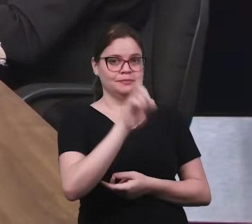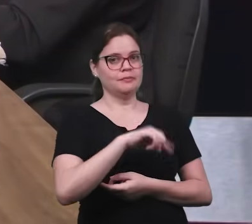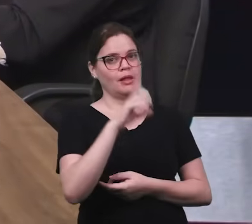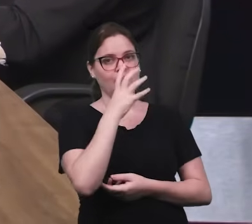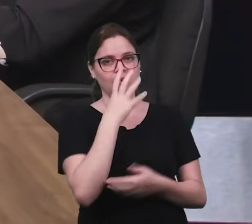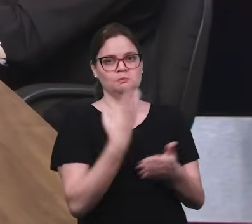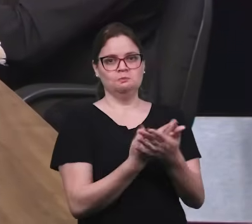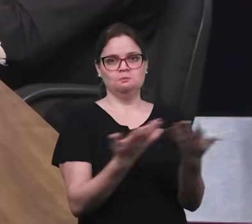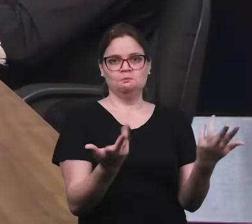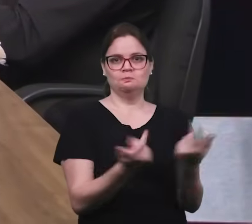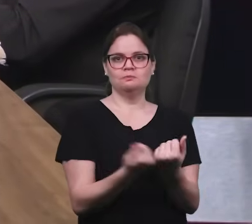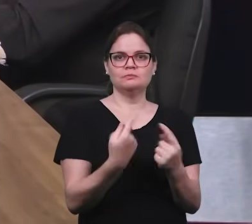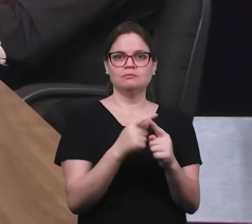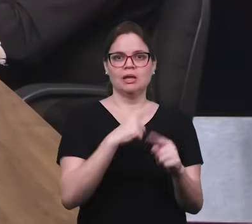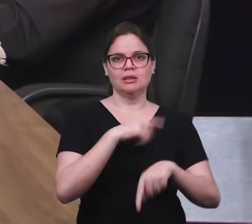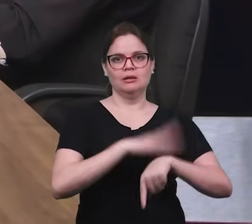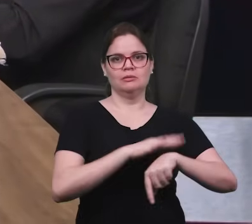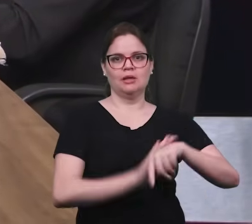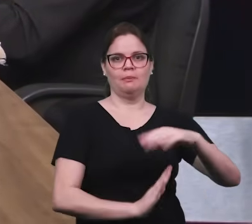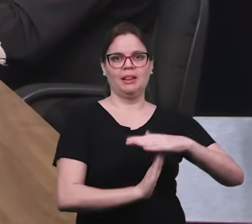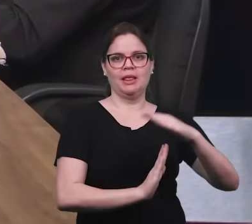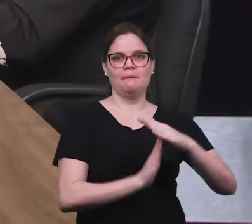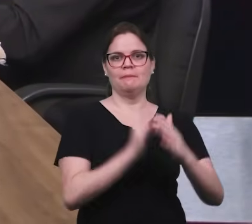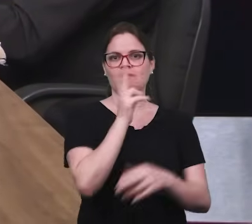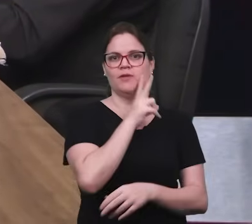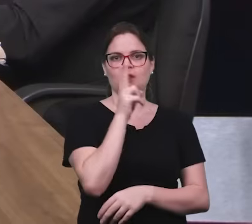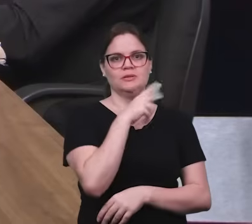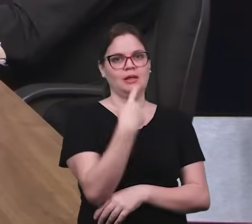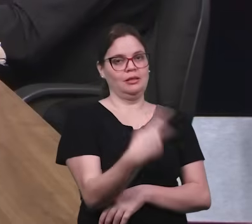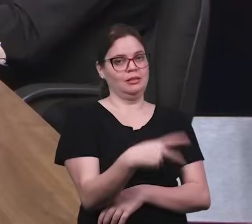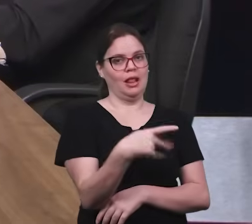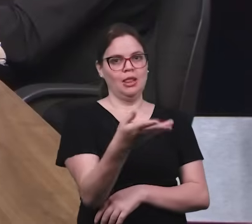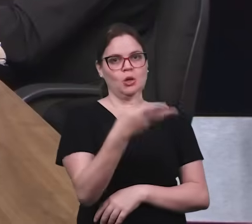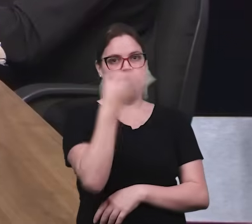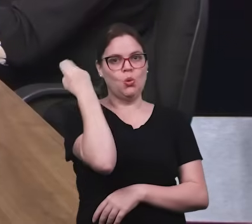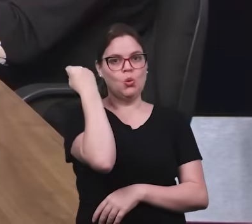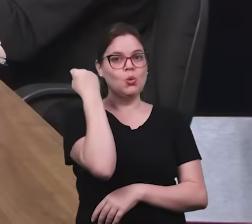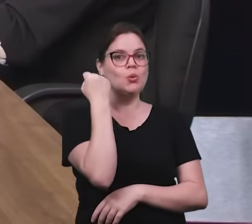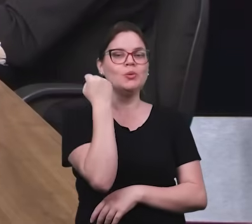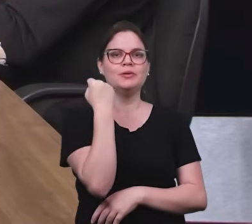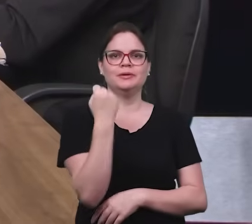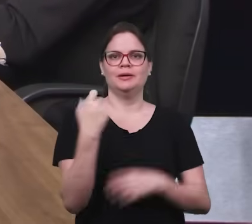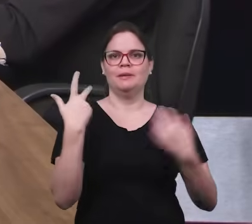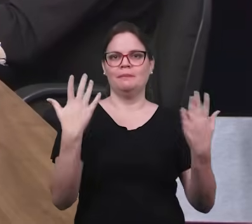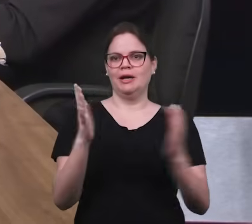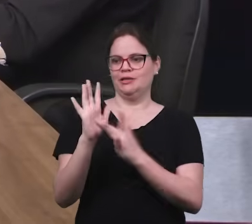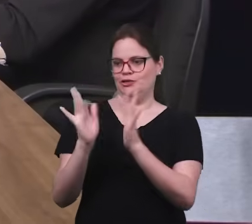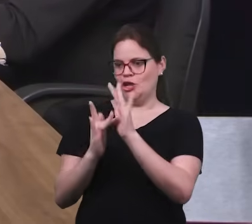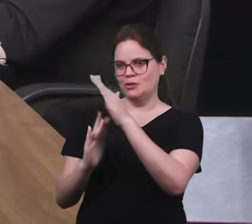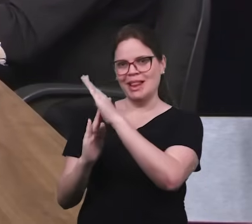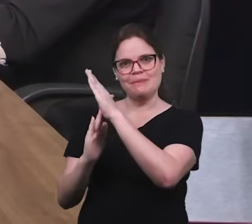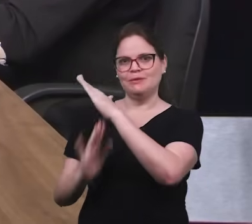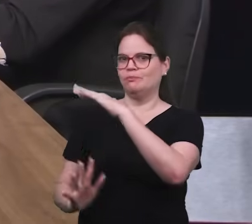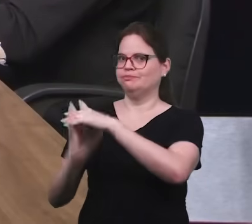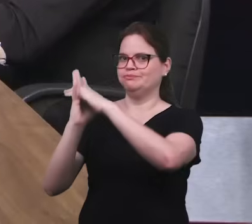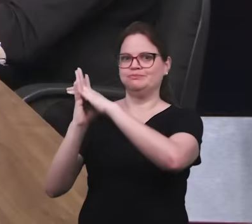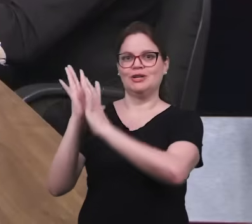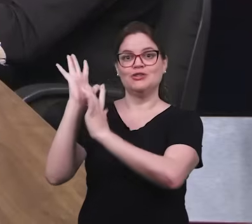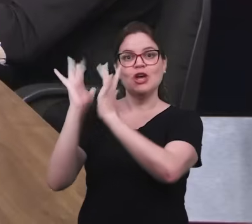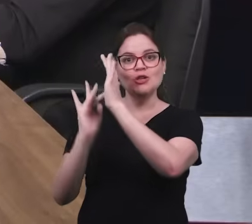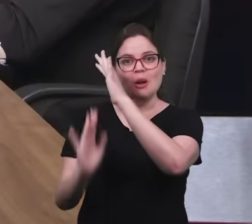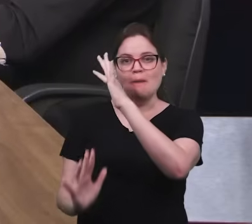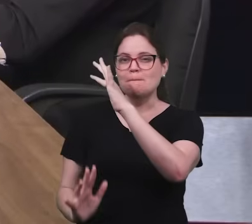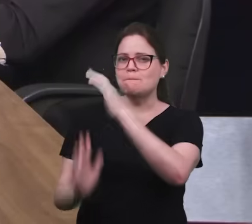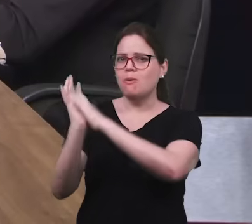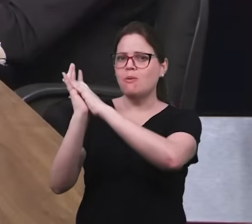extraordinária, mas ela tem até o seu limite de velocidade. Tem seus limites, O Senhor Jesus, ele não tem limite, até mesmo porque, pela